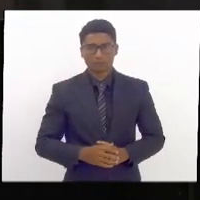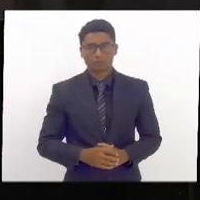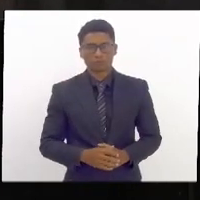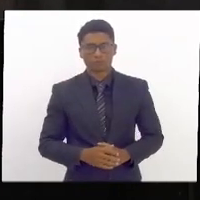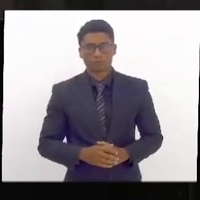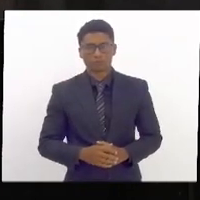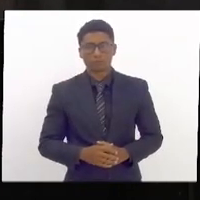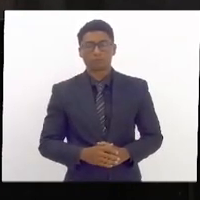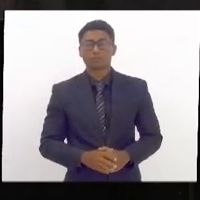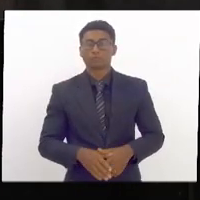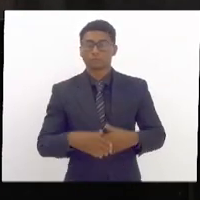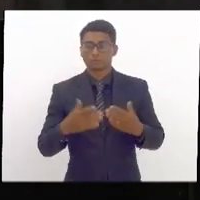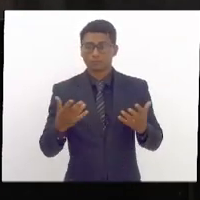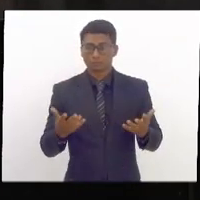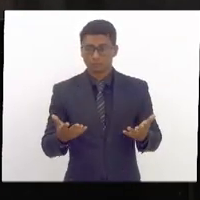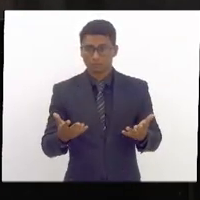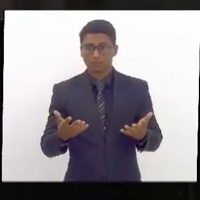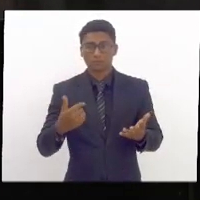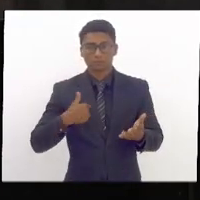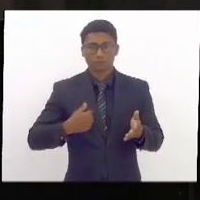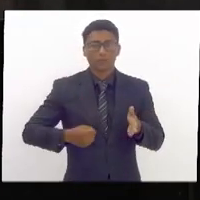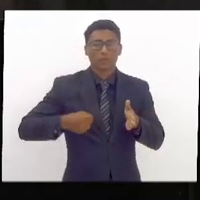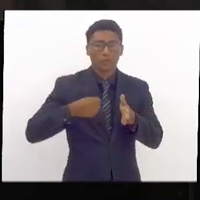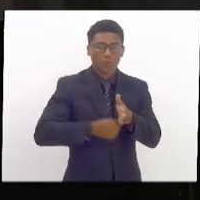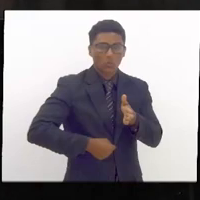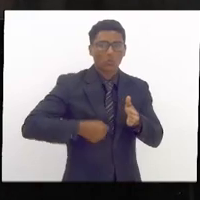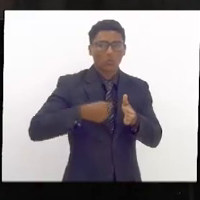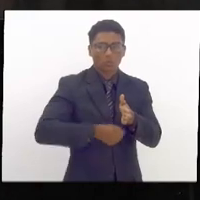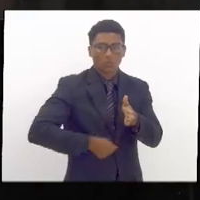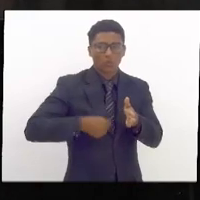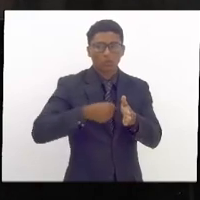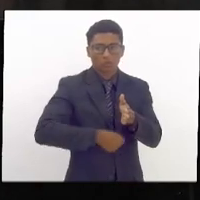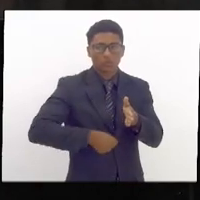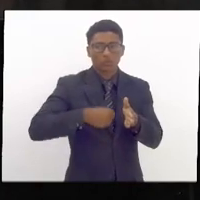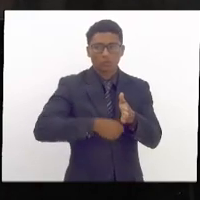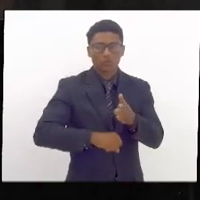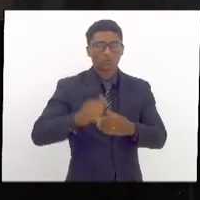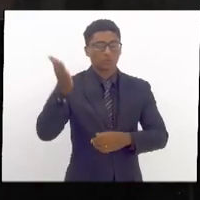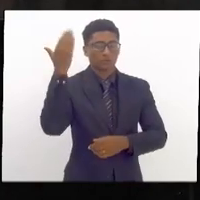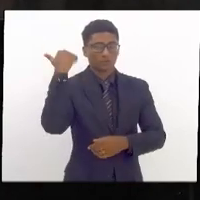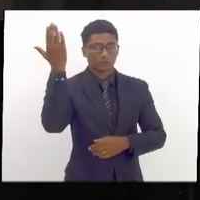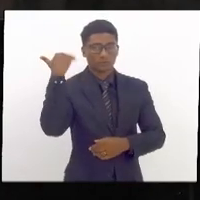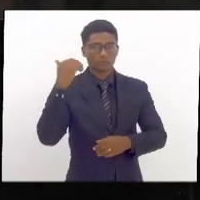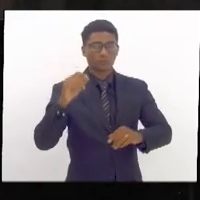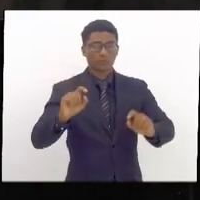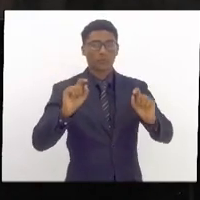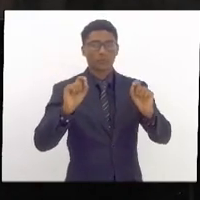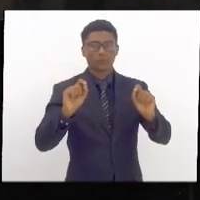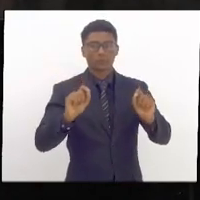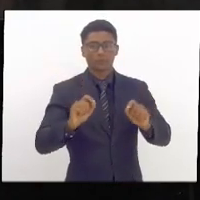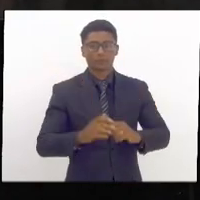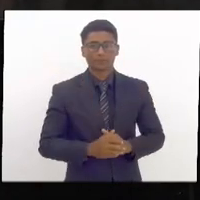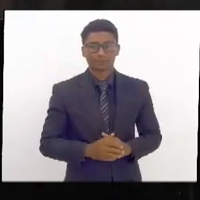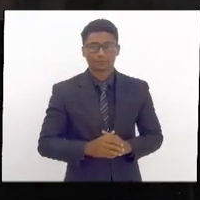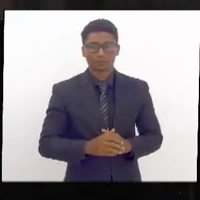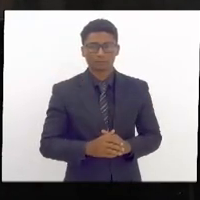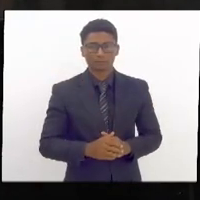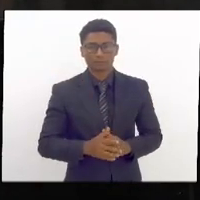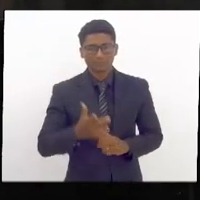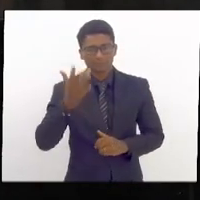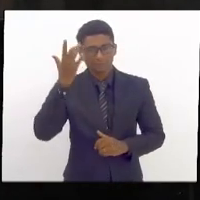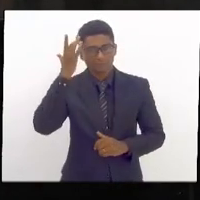E uma das minhas grandes lutas naquela época, talvez a primeira